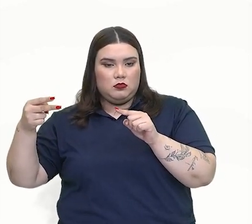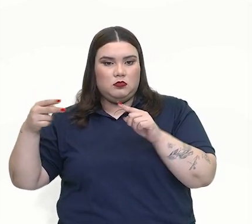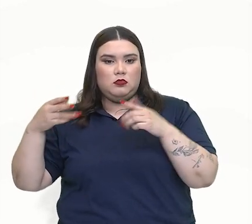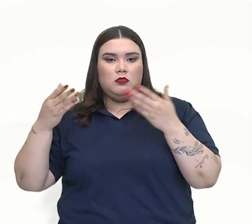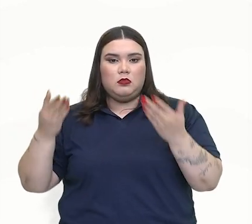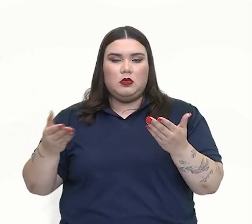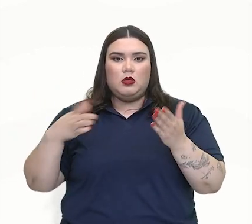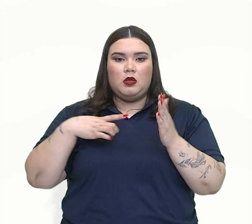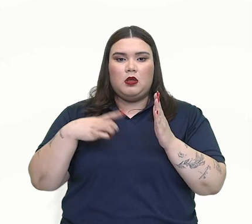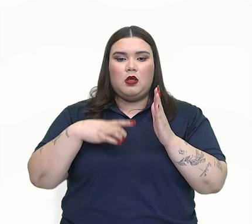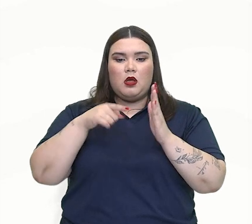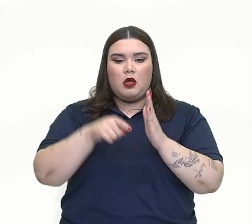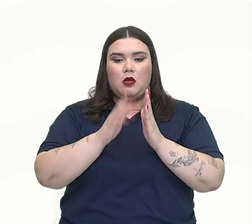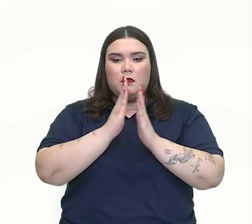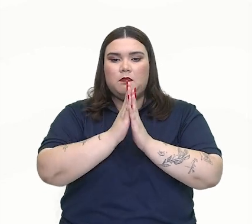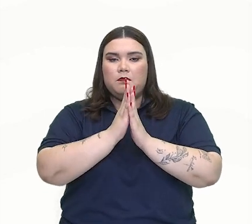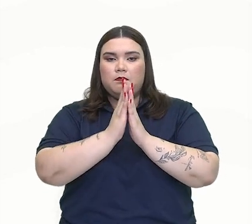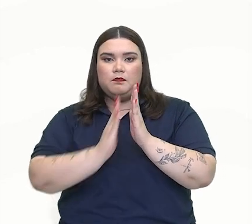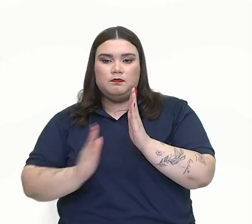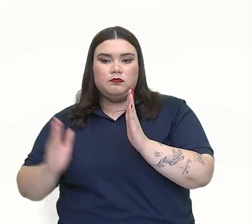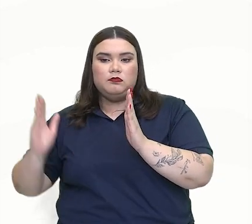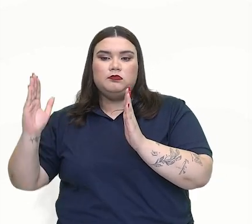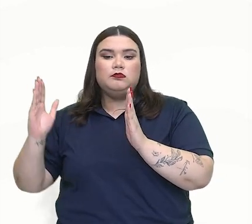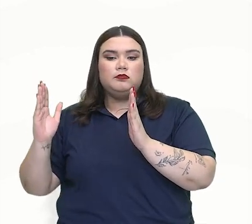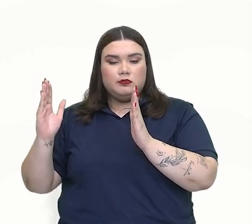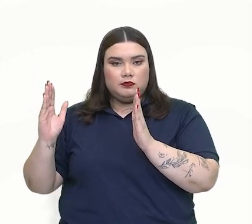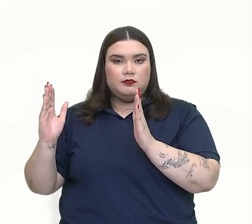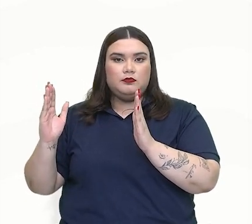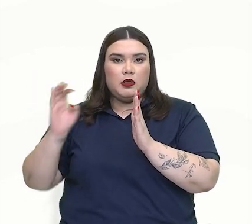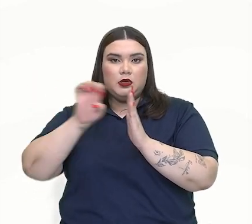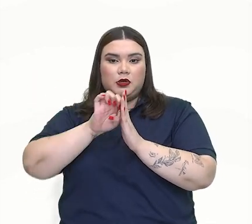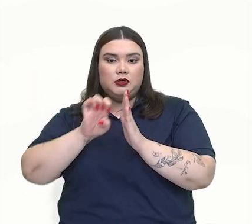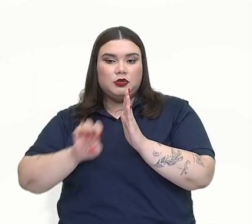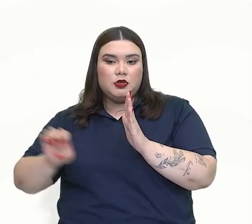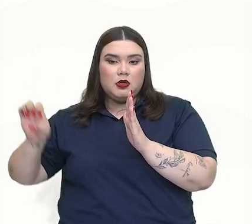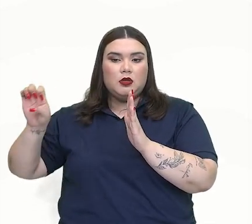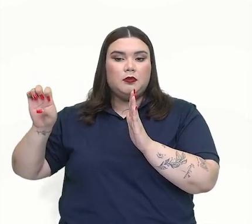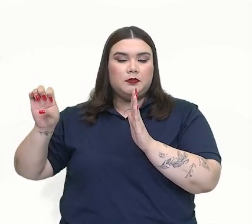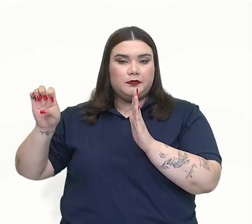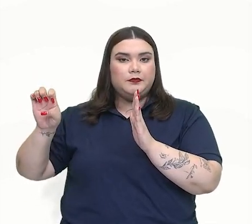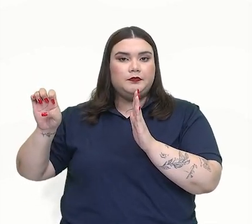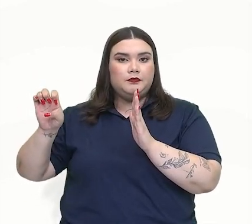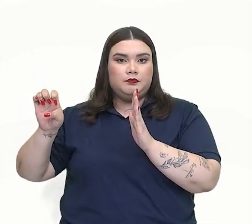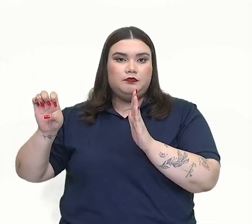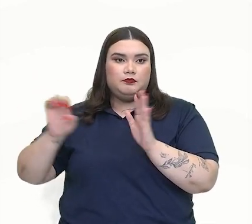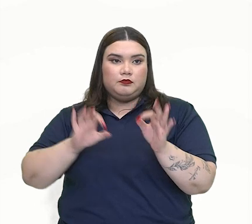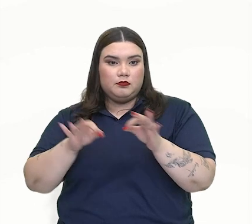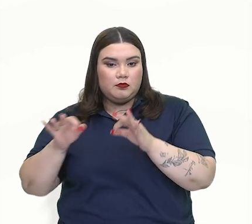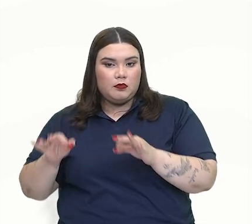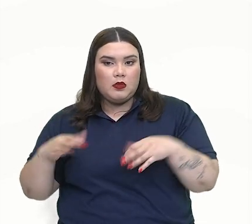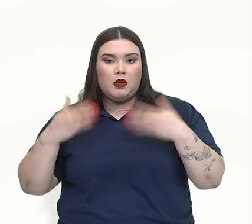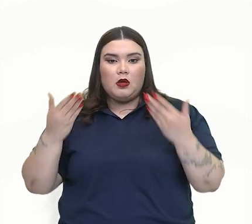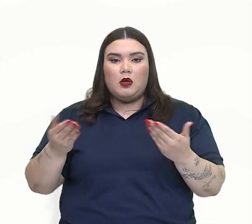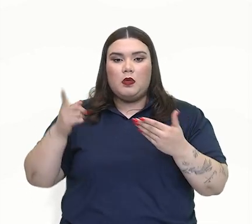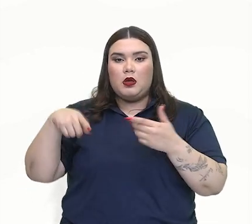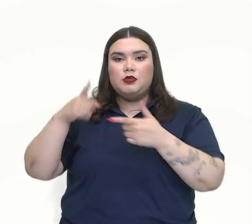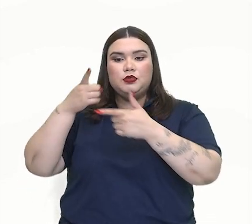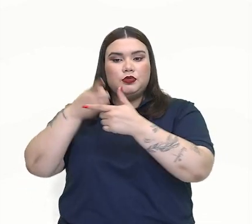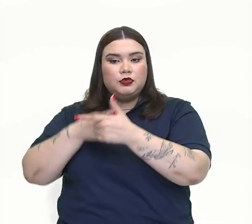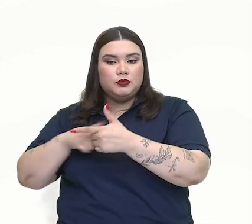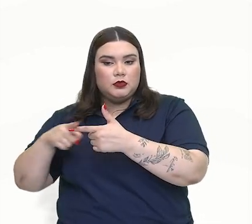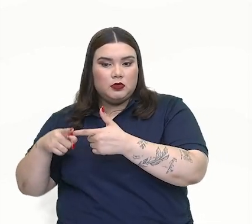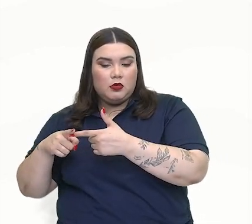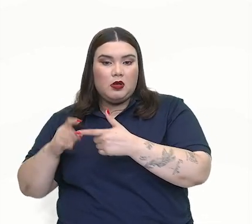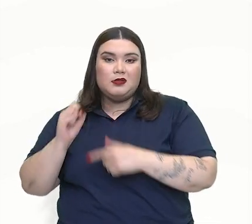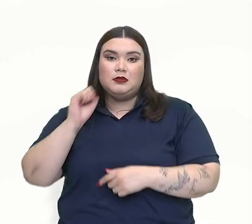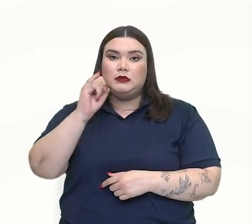quero converter de metro quadrado para centímetro quadrado, por exemplo, então eu já tenho que fazer, tá,